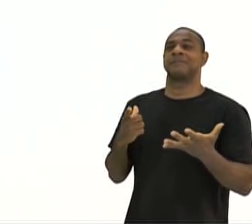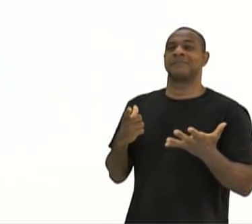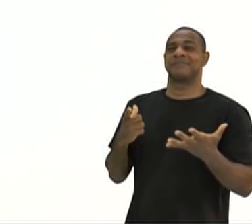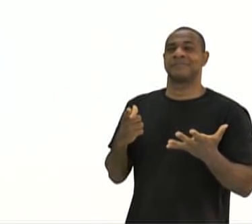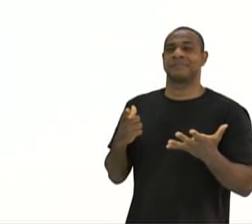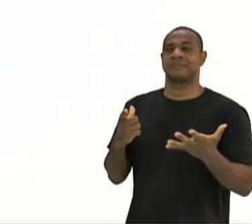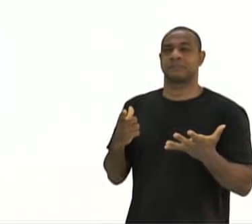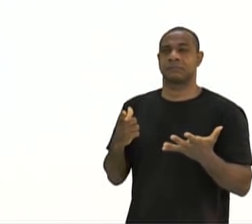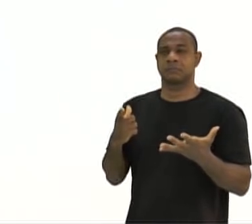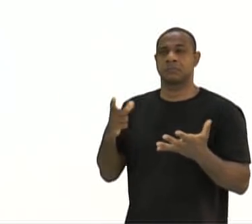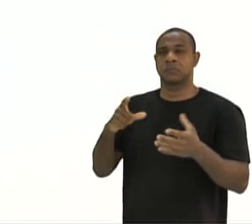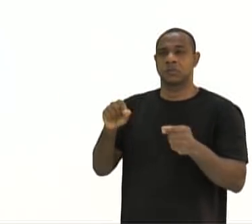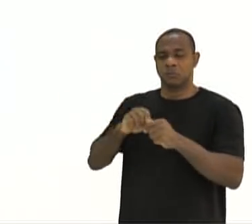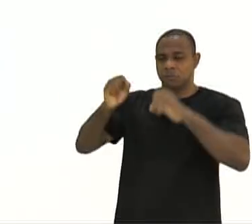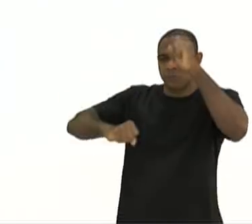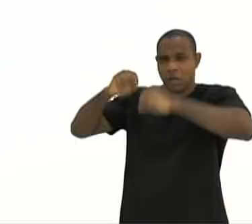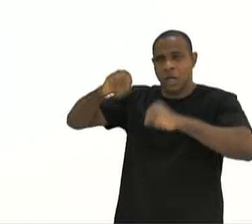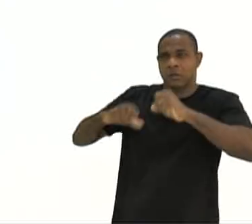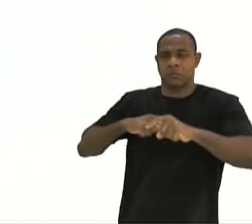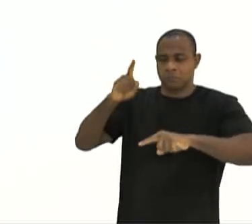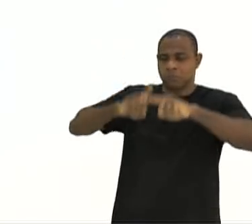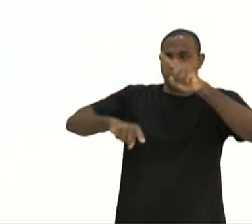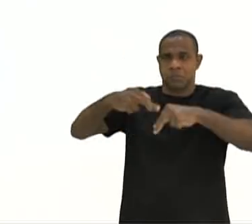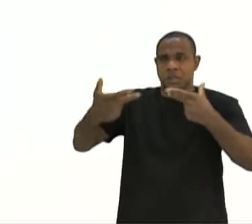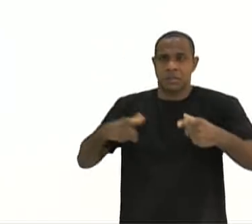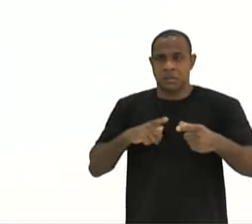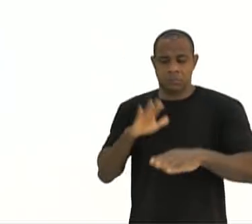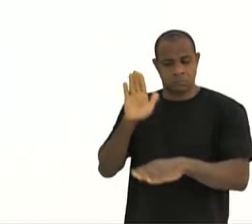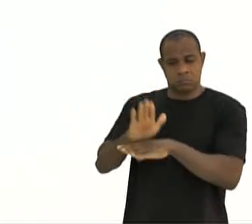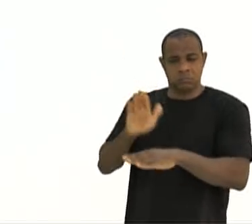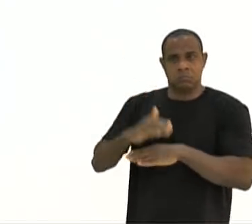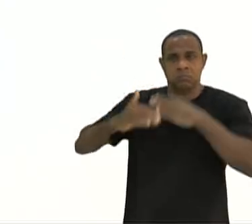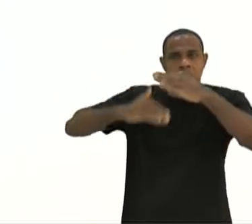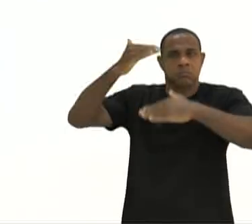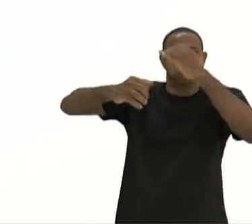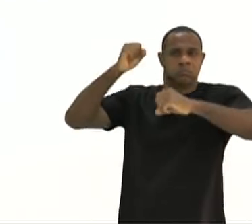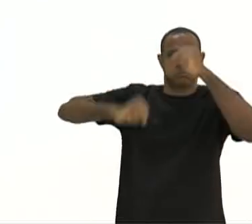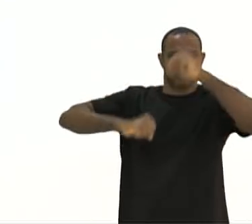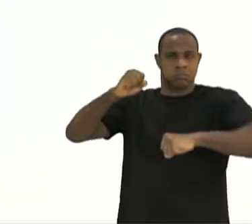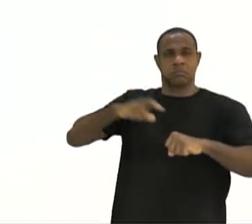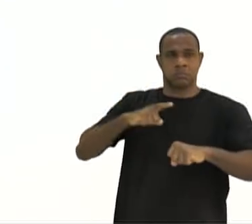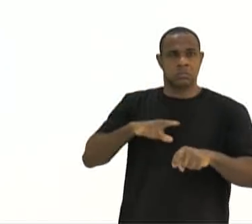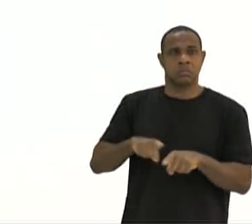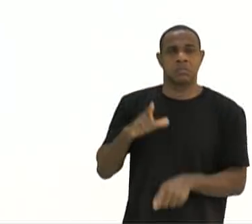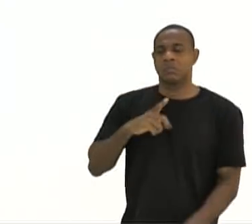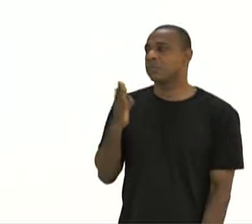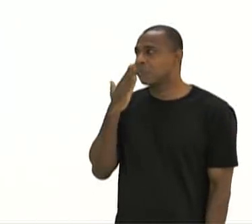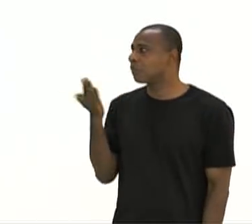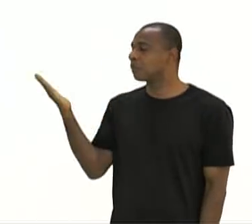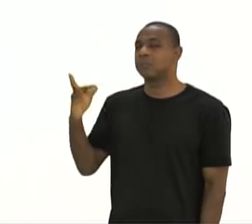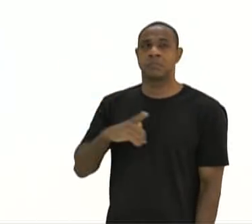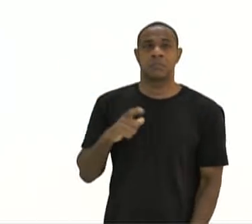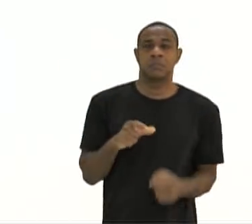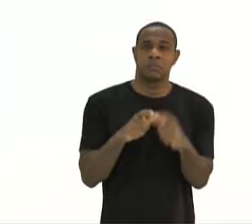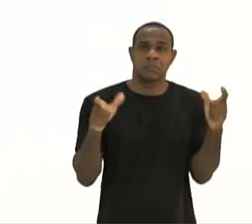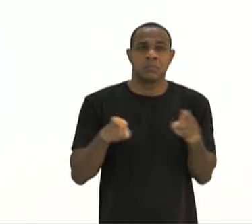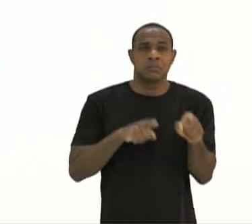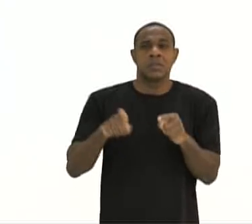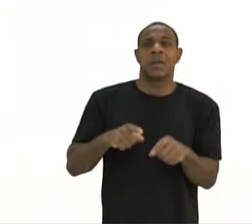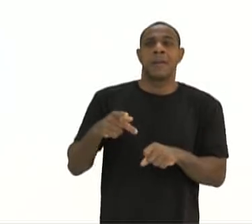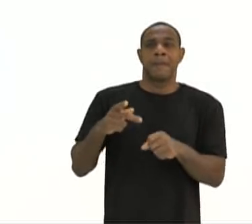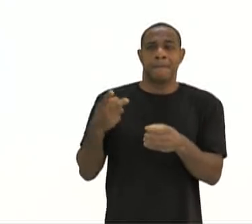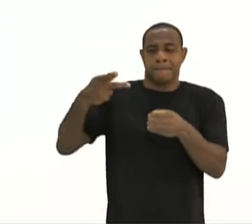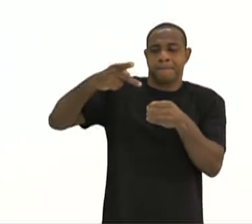vamos ter como matéria-prima para o setor industrial, certo? E aí as maiores reservas de